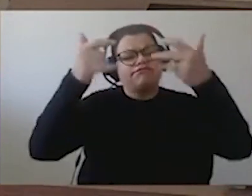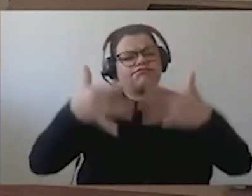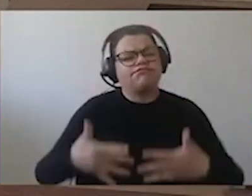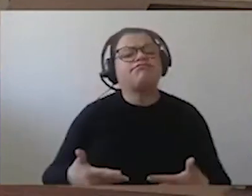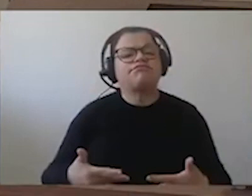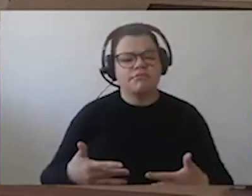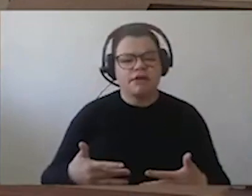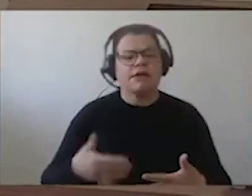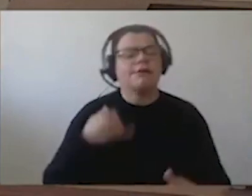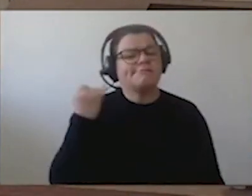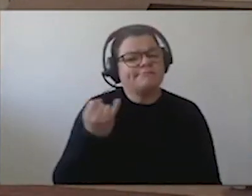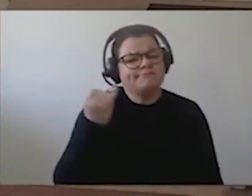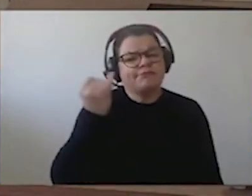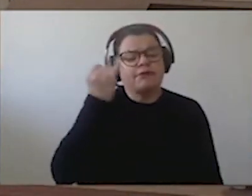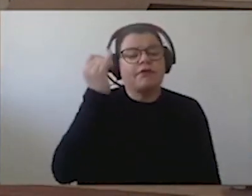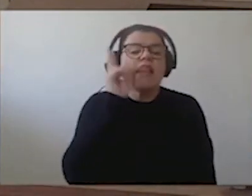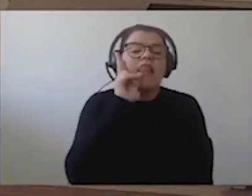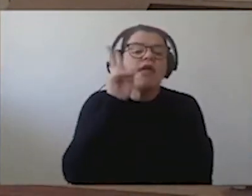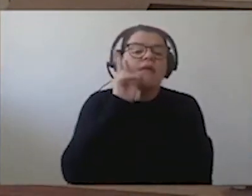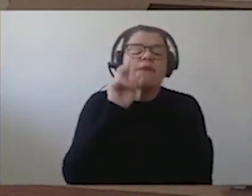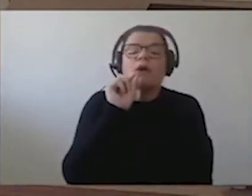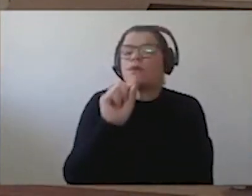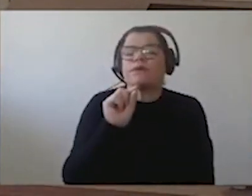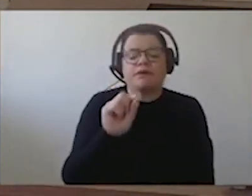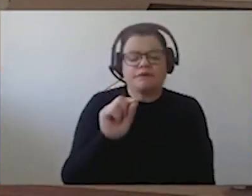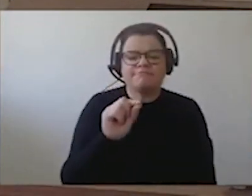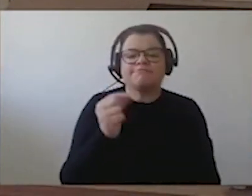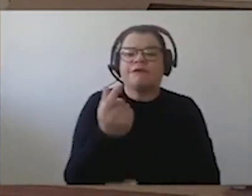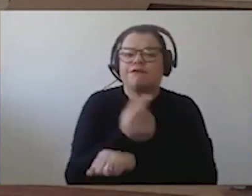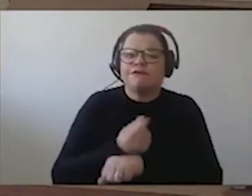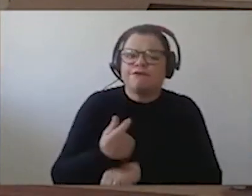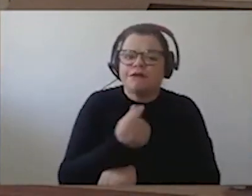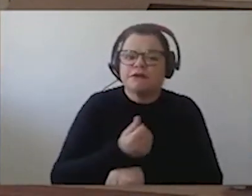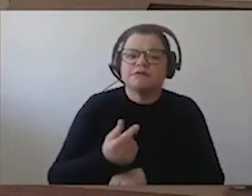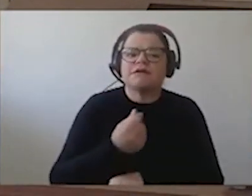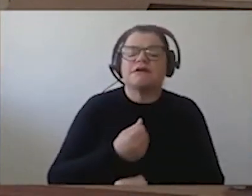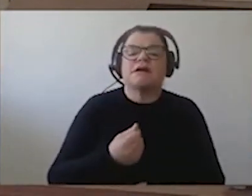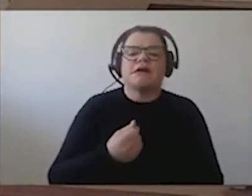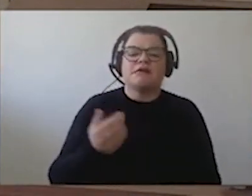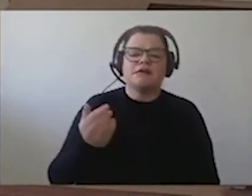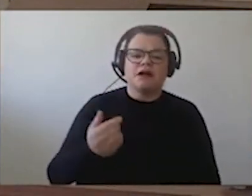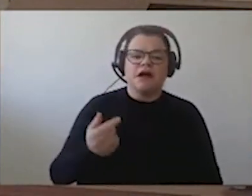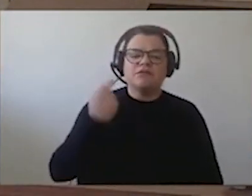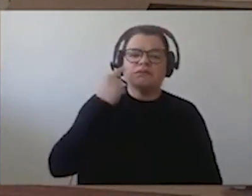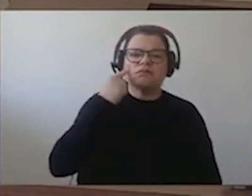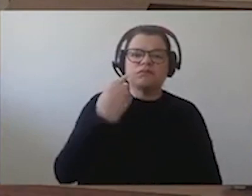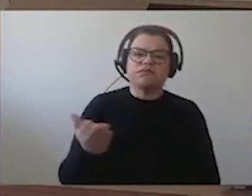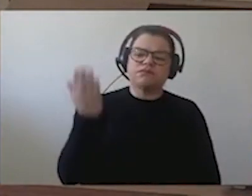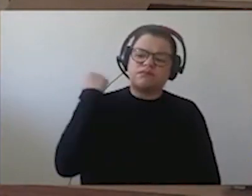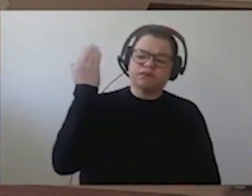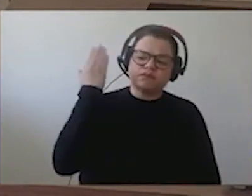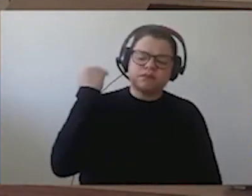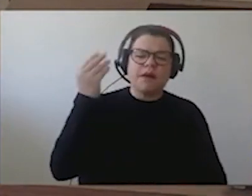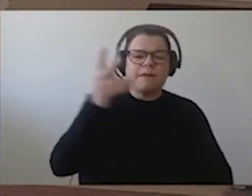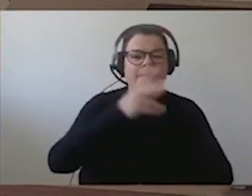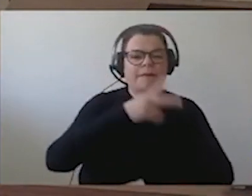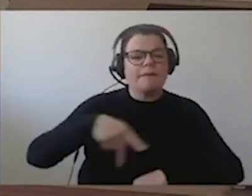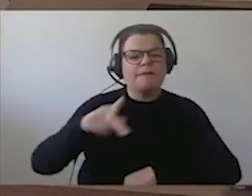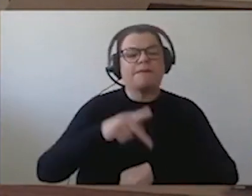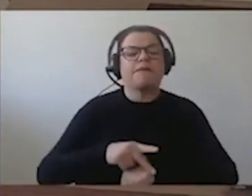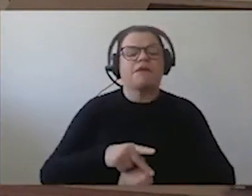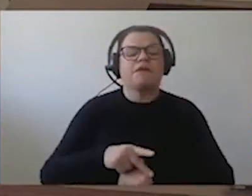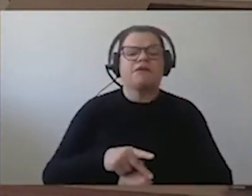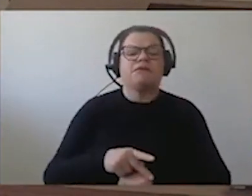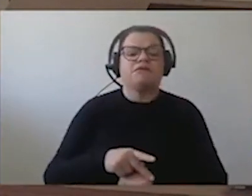também relembrar a situação financeira porque passava o país naquela época, né? A gente vinha aí de